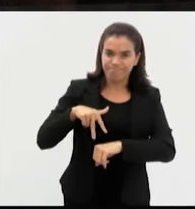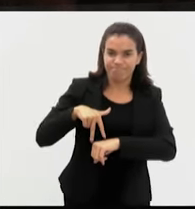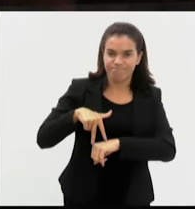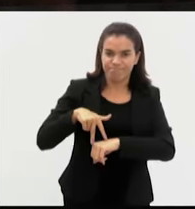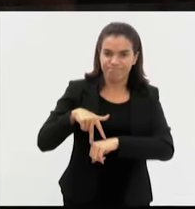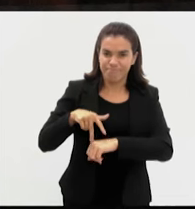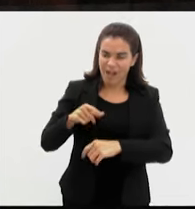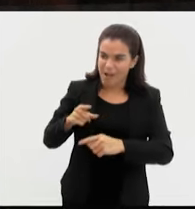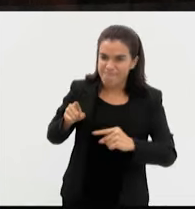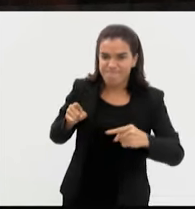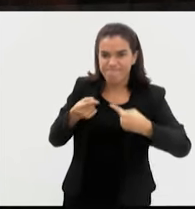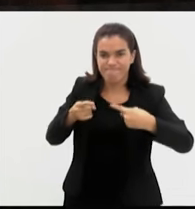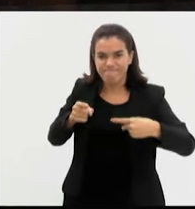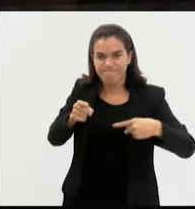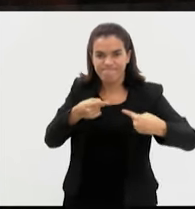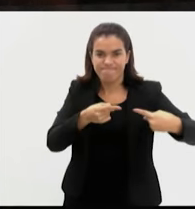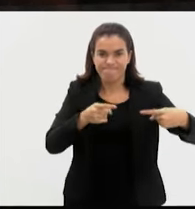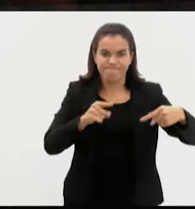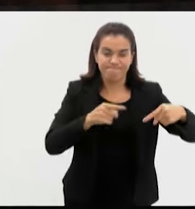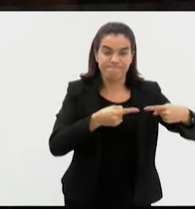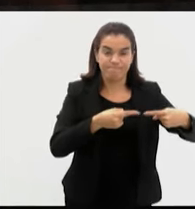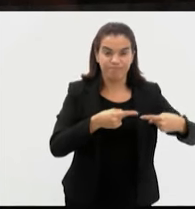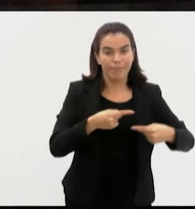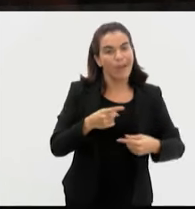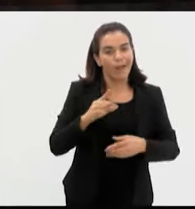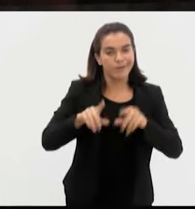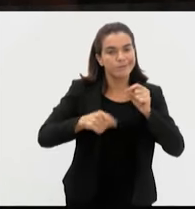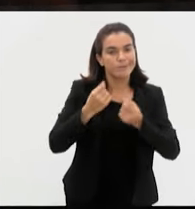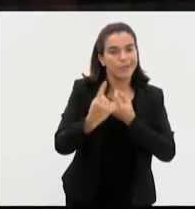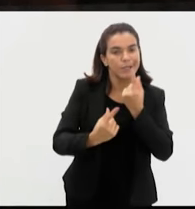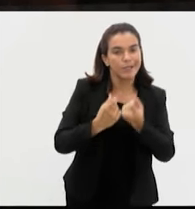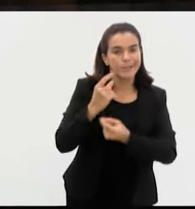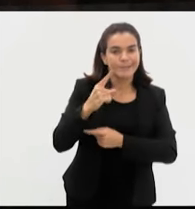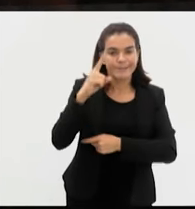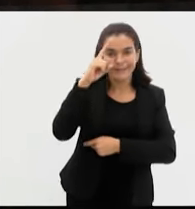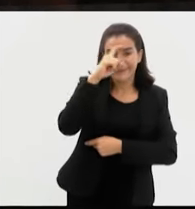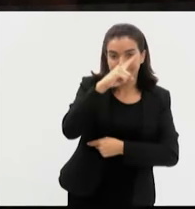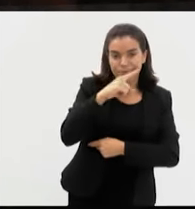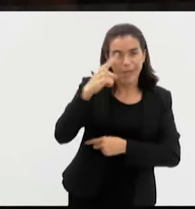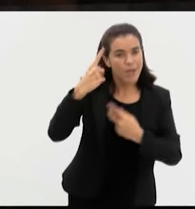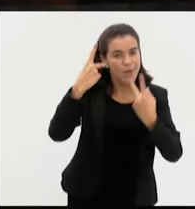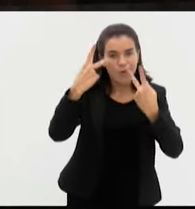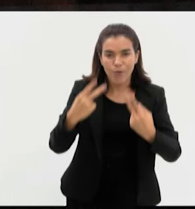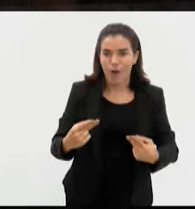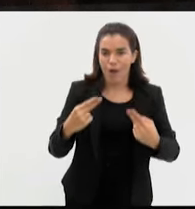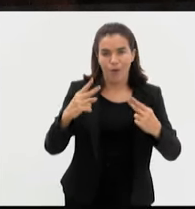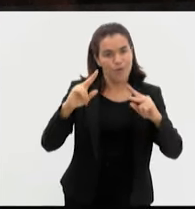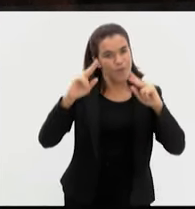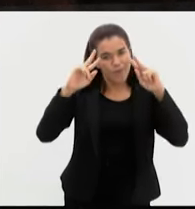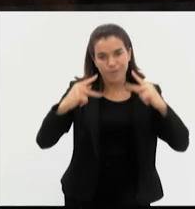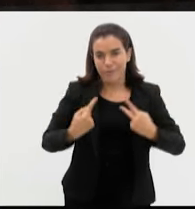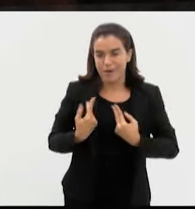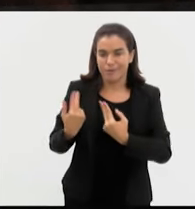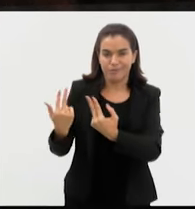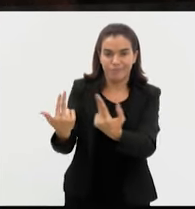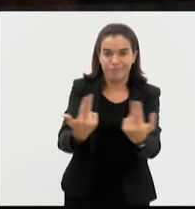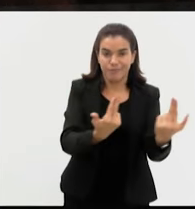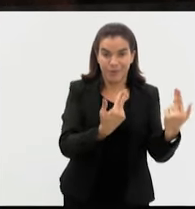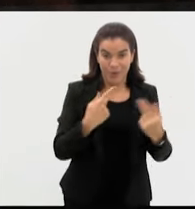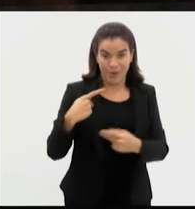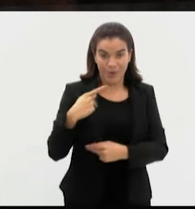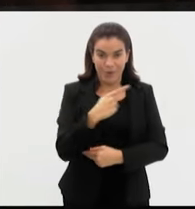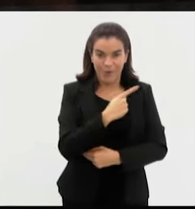esses caras com muita dificuldade M das vezes eu sou humano como qualquer outra pessoa mas como hoje um pastor falou